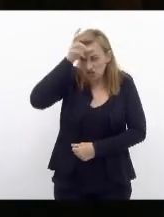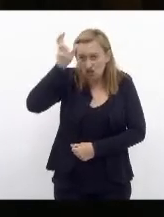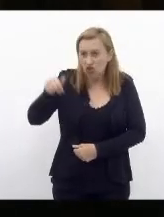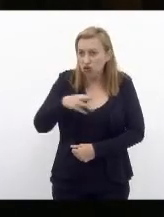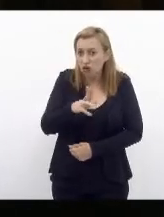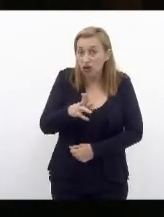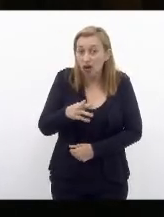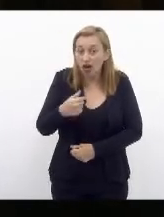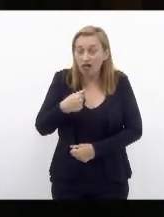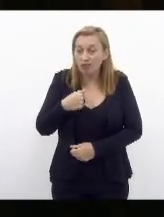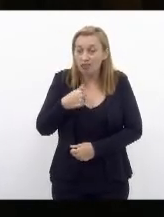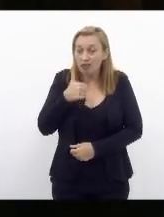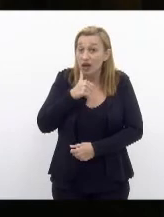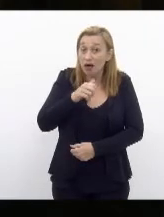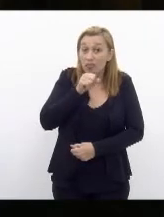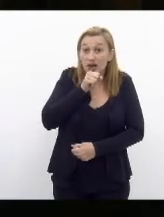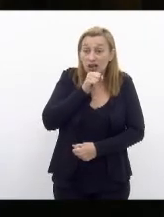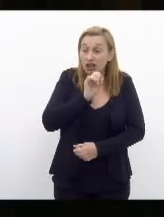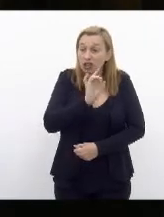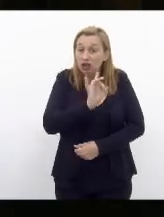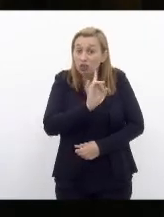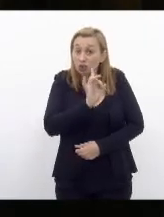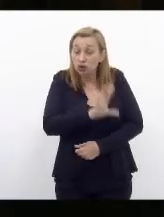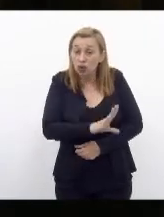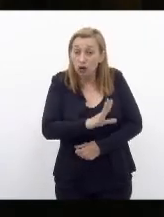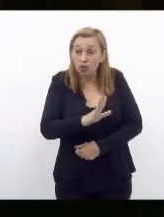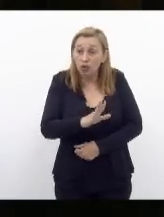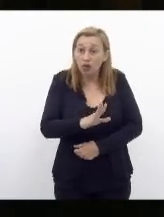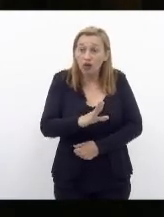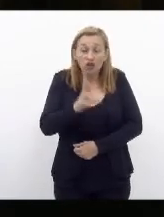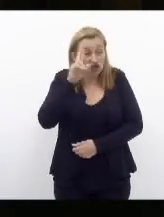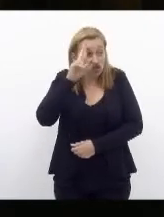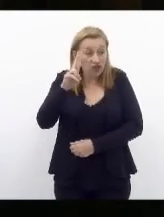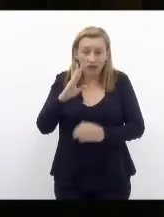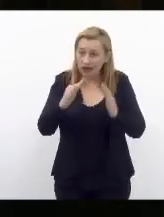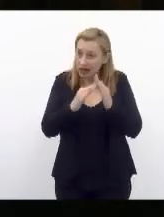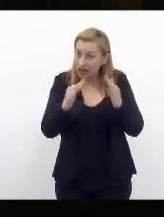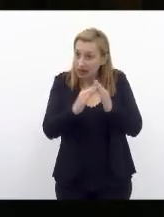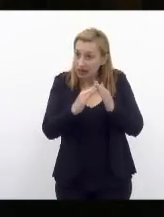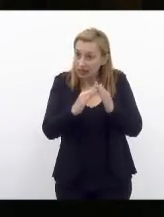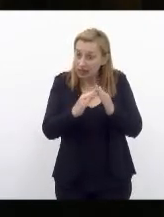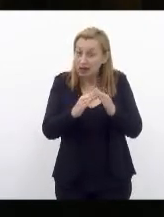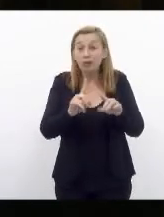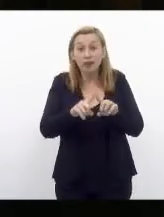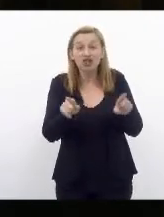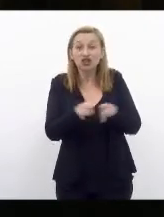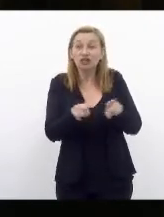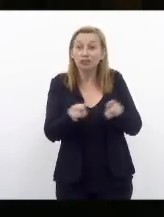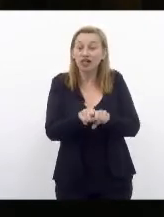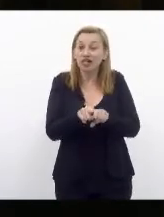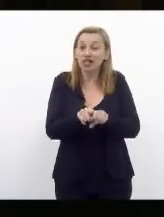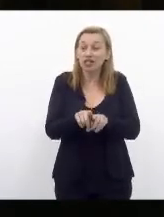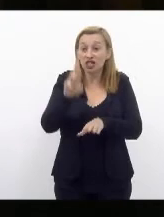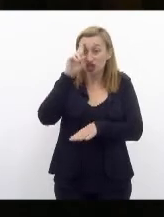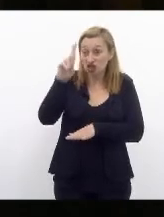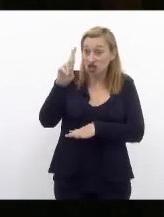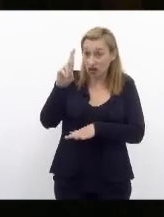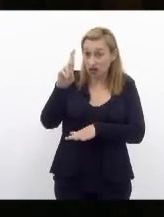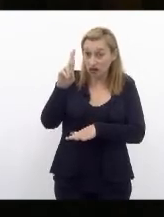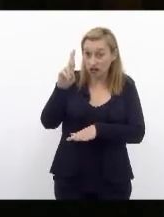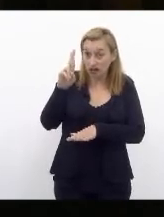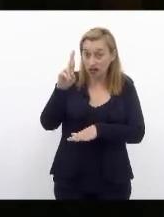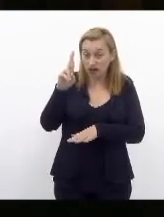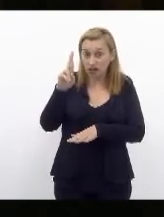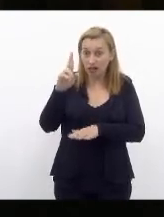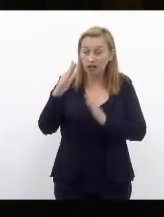por uma mulher que não só era mãe, dona de casa, mas empresária, que foi à luta a trabalhar